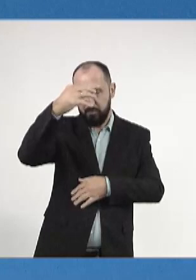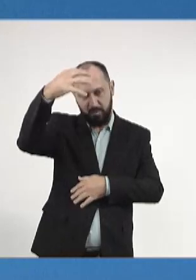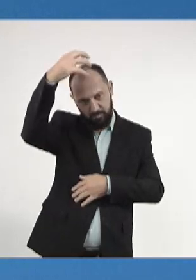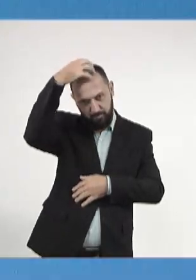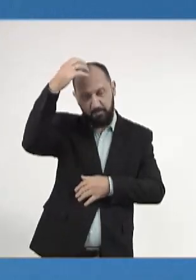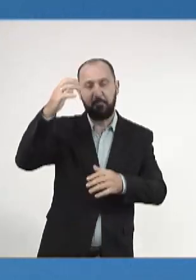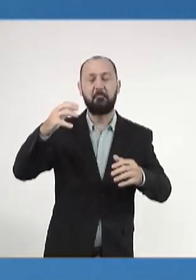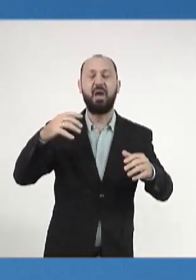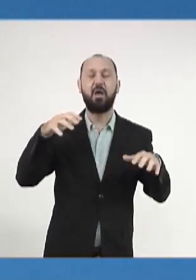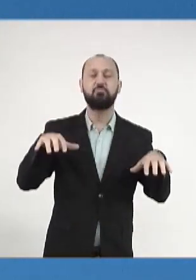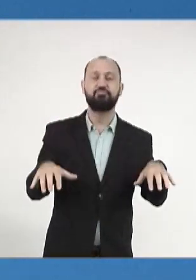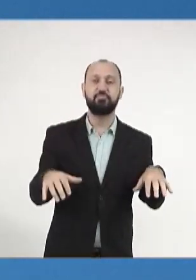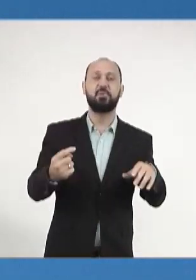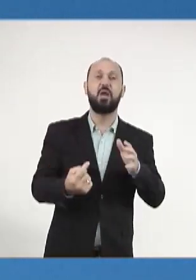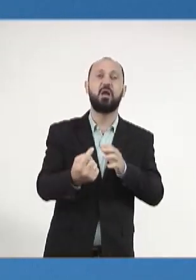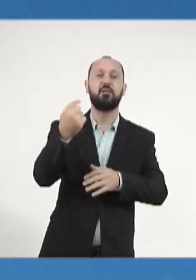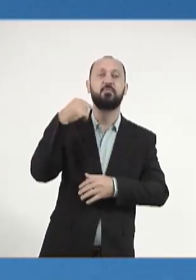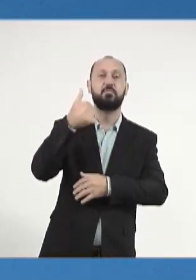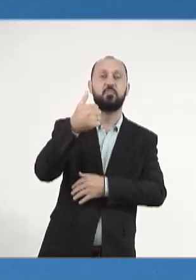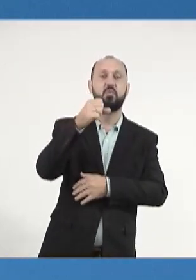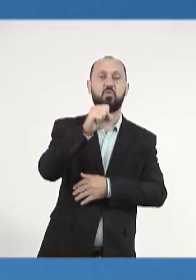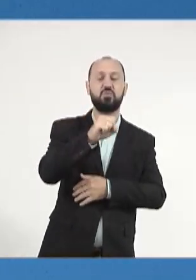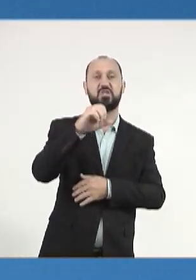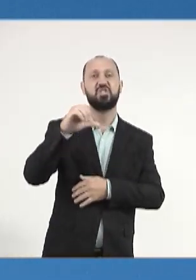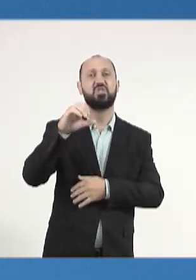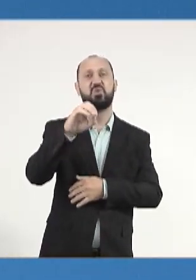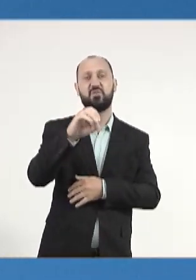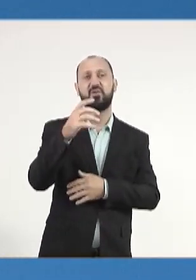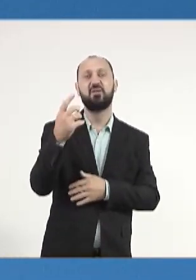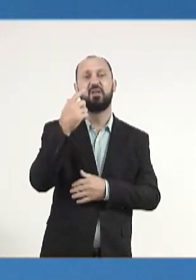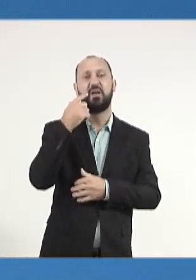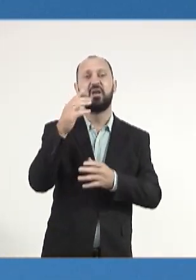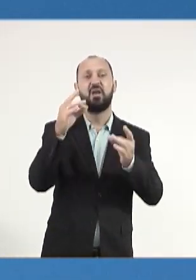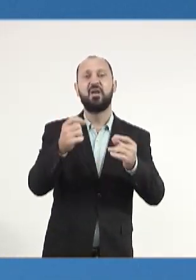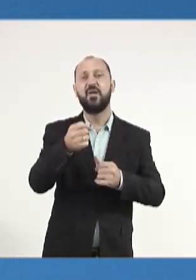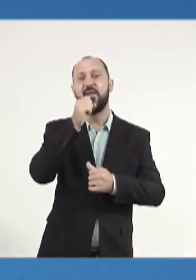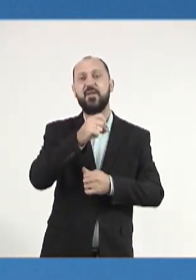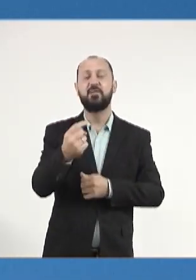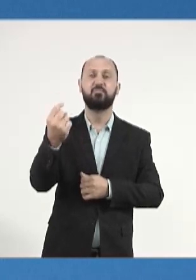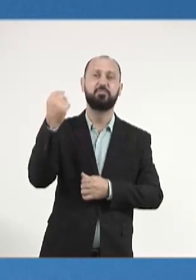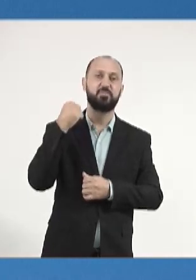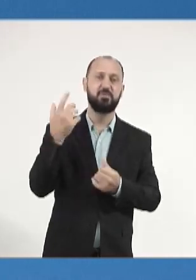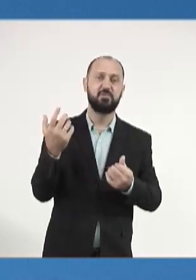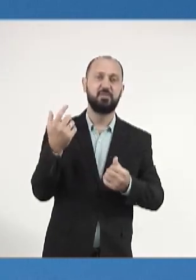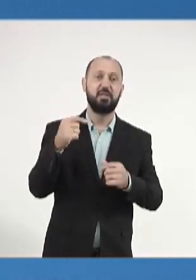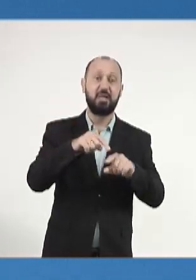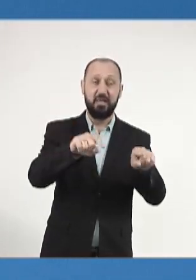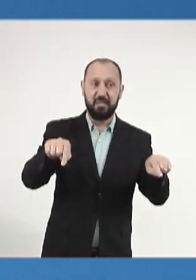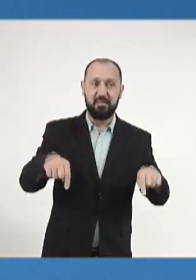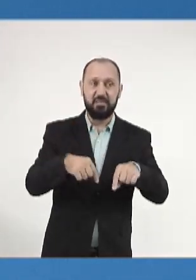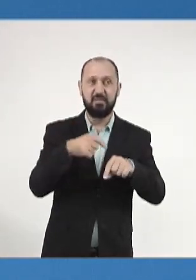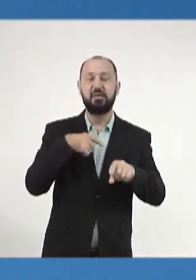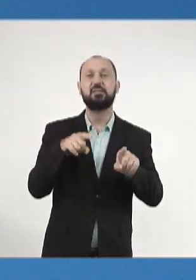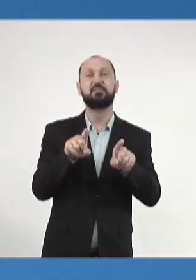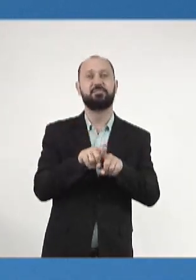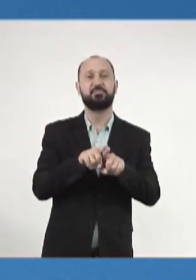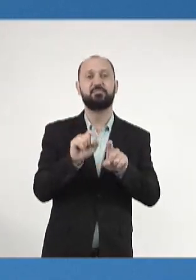títulos de propriedade anteriores a 1890. São coisas muito antigas. Então, esses produtores estão